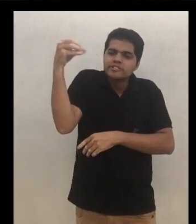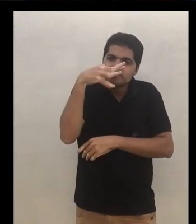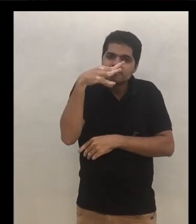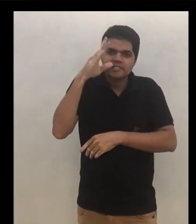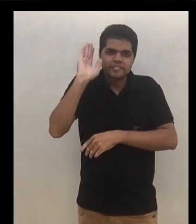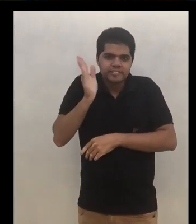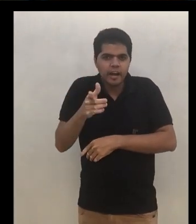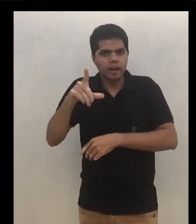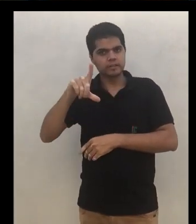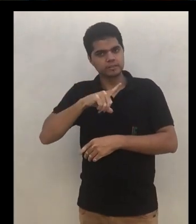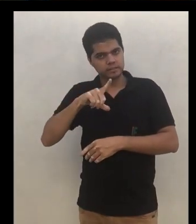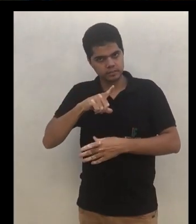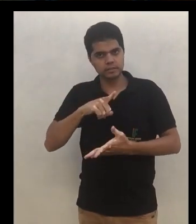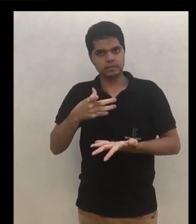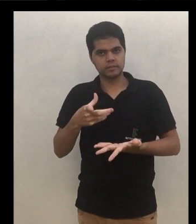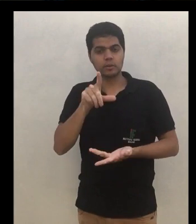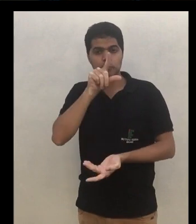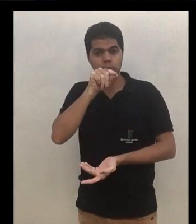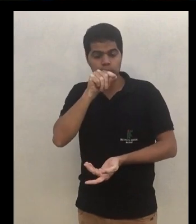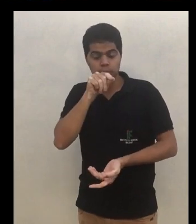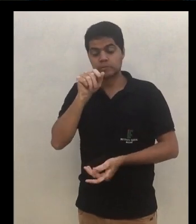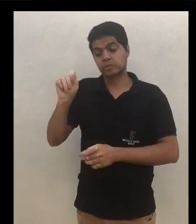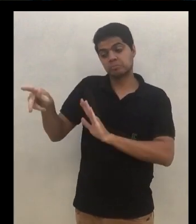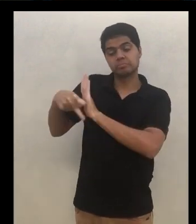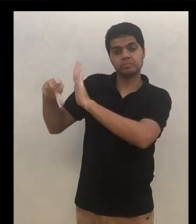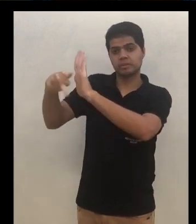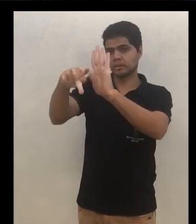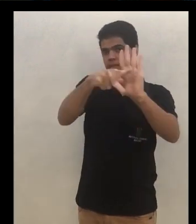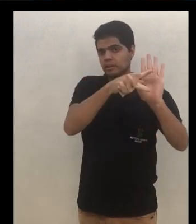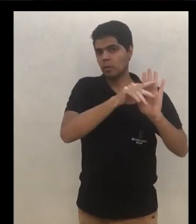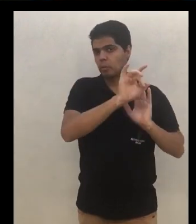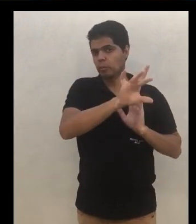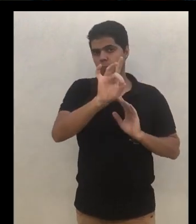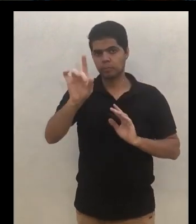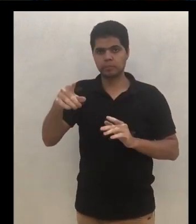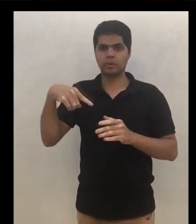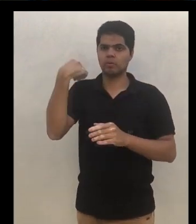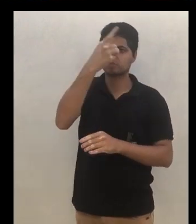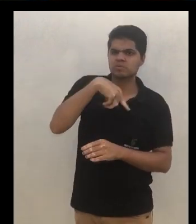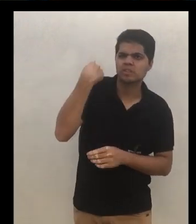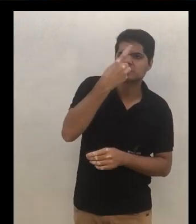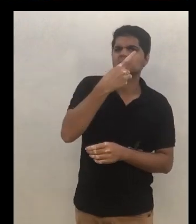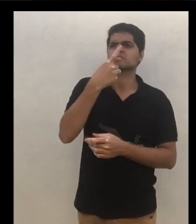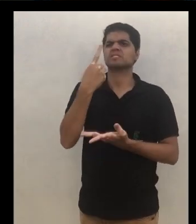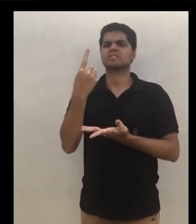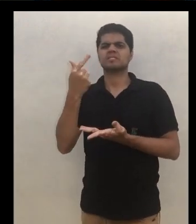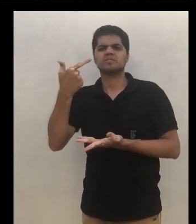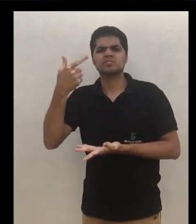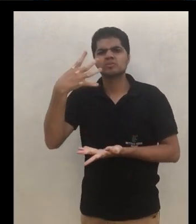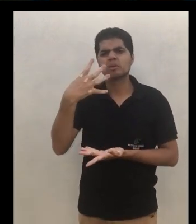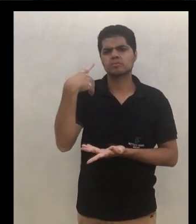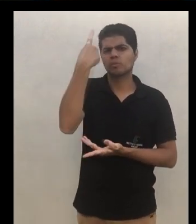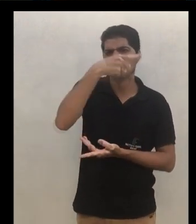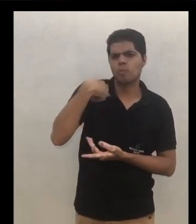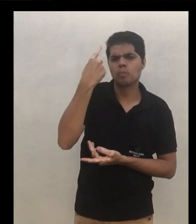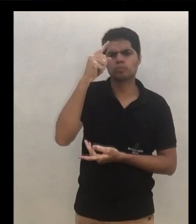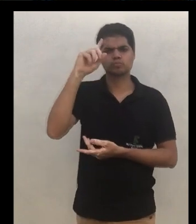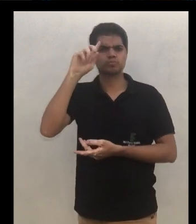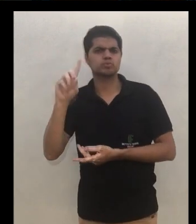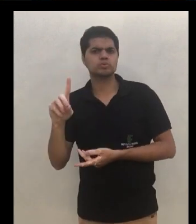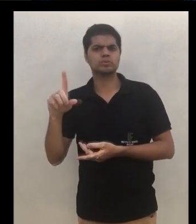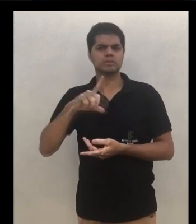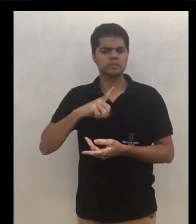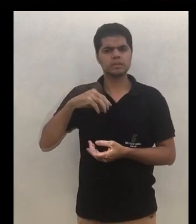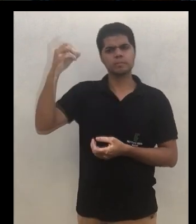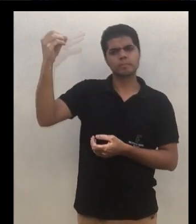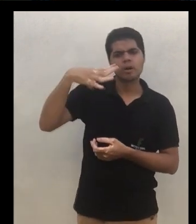muita gente, cada um adota uma técnica, né, de manejo para os pintinhos. Alguns adotam 24 horas de luz no primeiro dia, no segundo, e depois ele